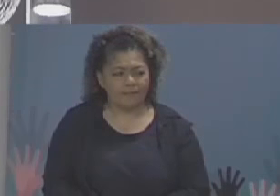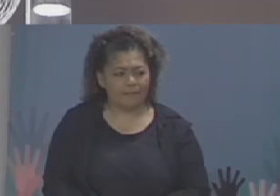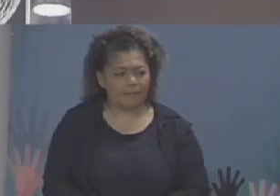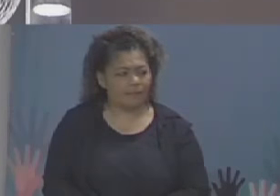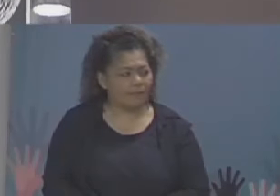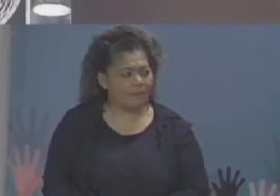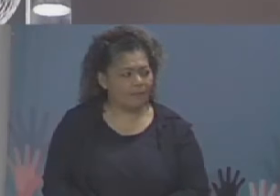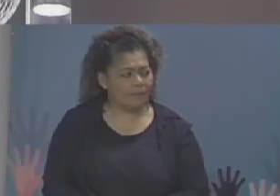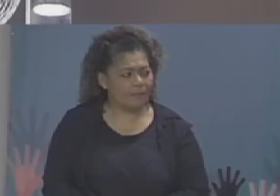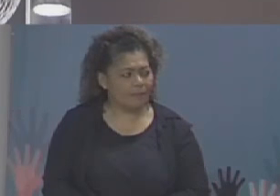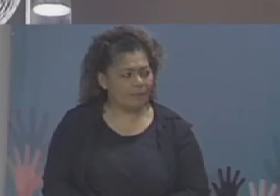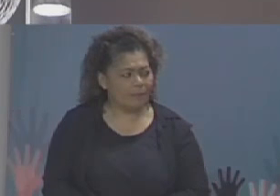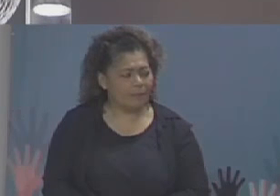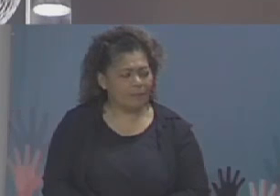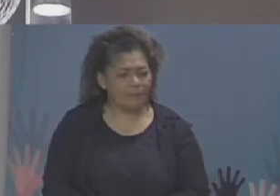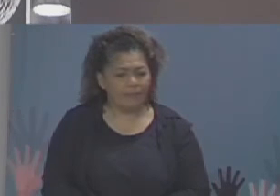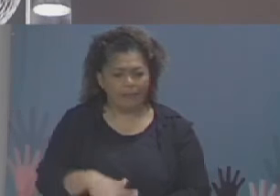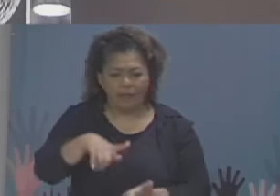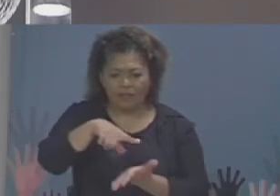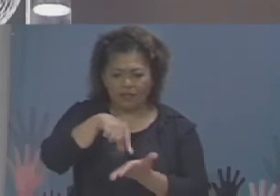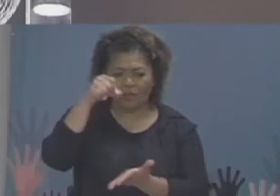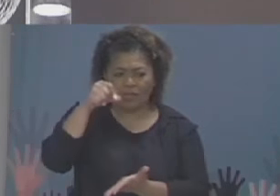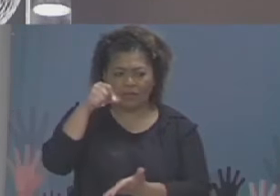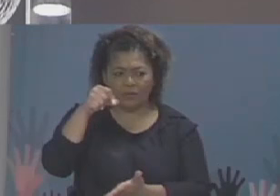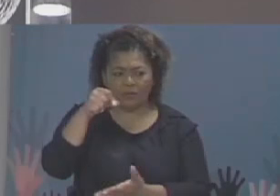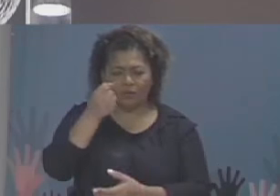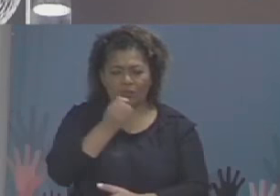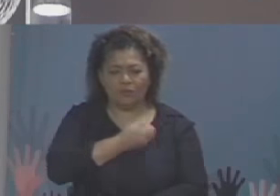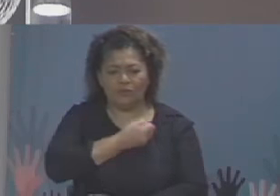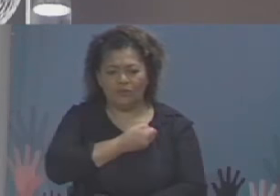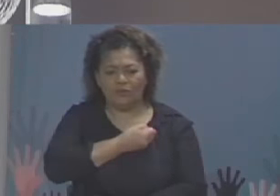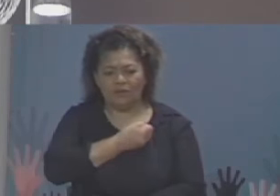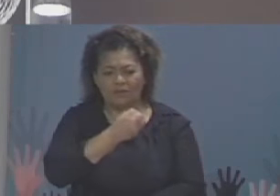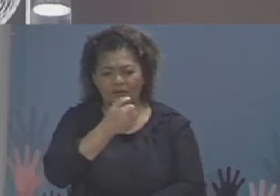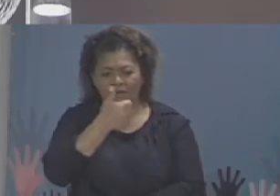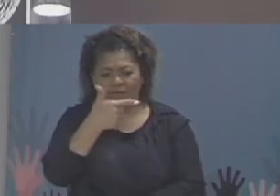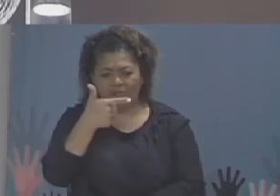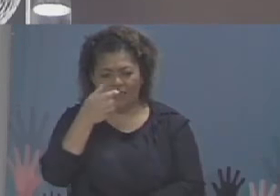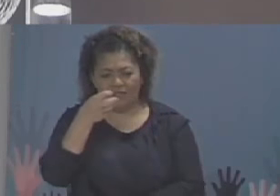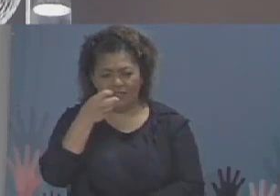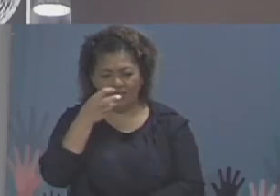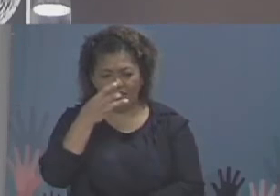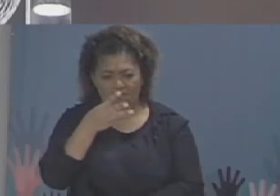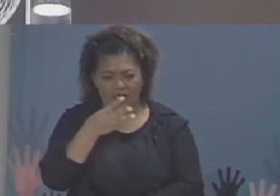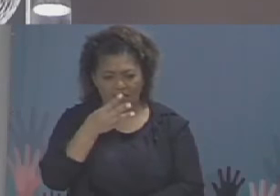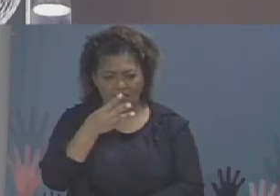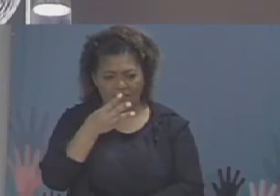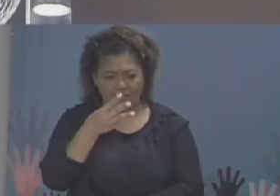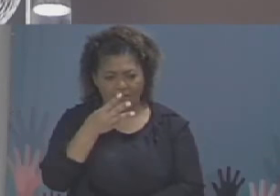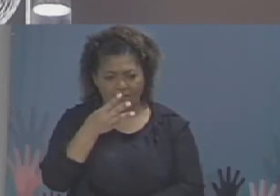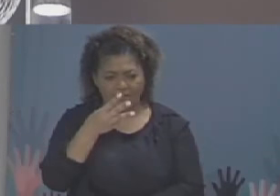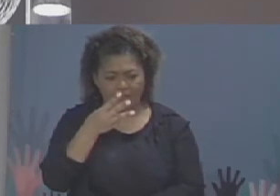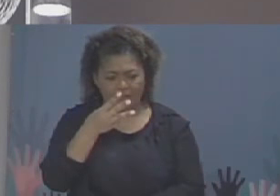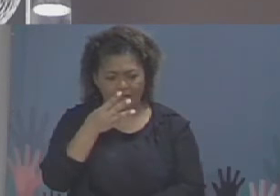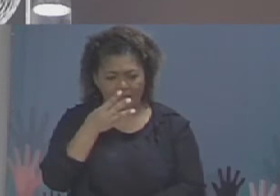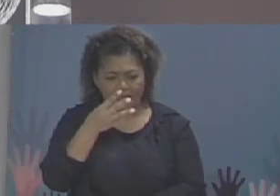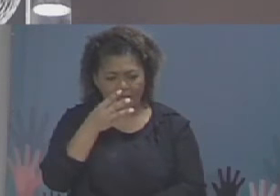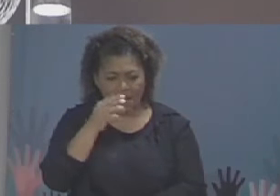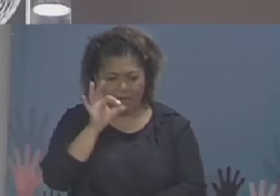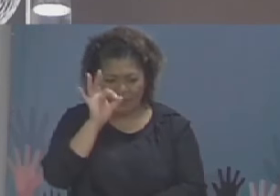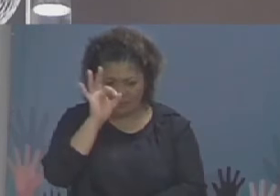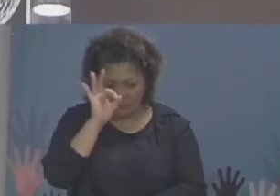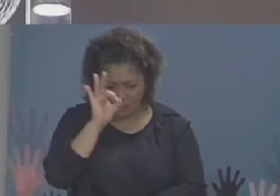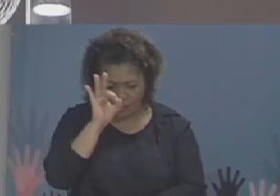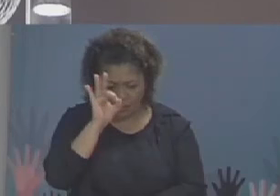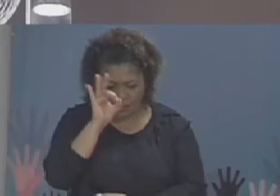Saiu o número 23. Mas as duas últimas bolinhas que ficaram são da chapa 21. Vou devolver, colocar de